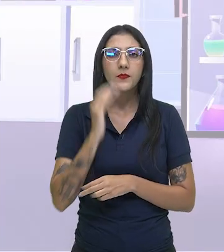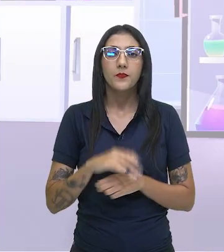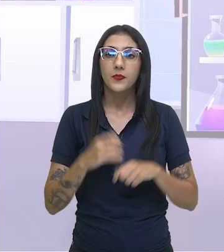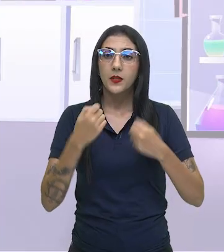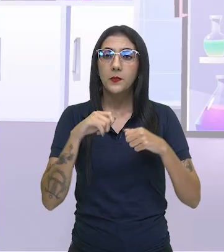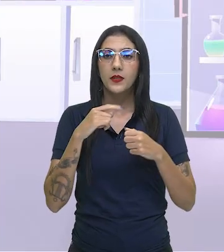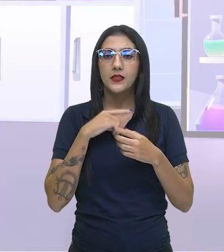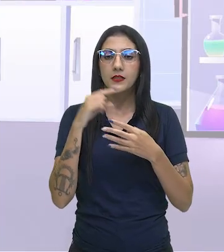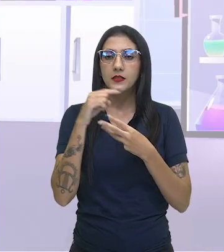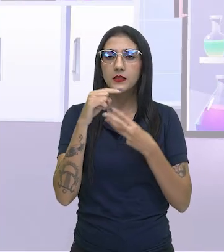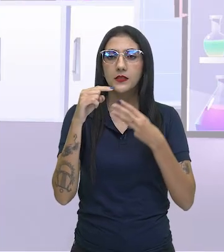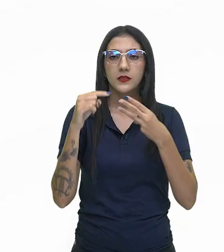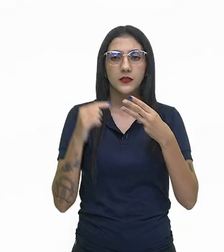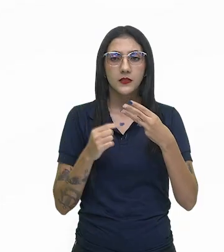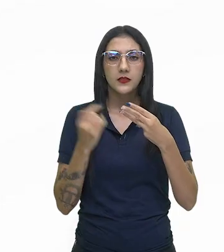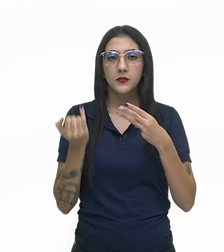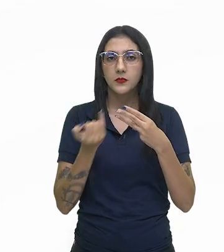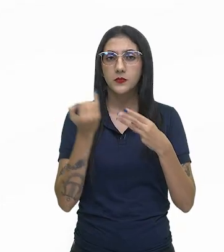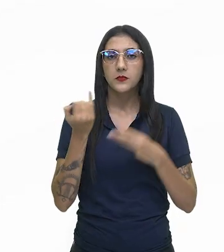3 domínios.